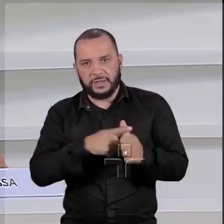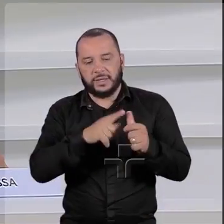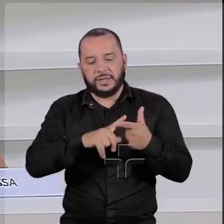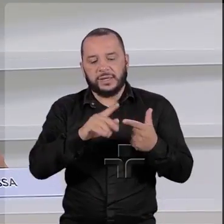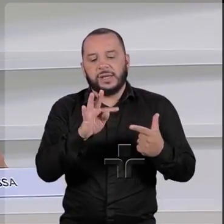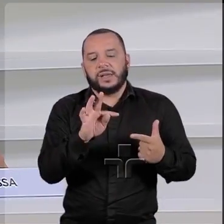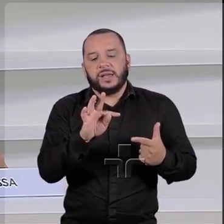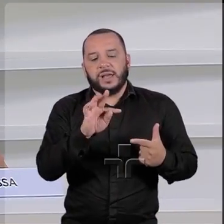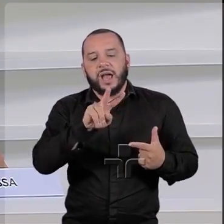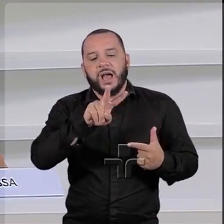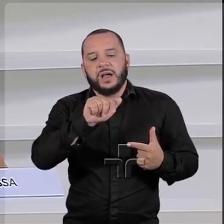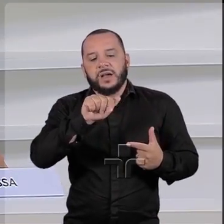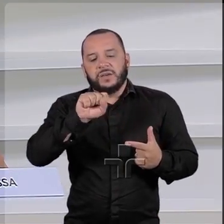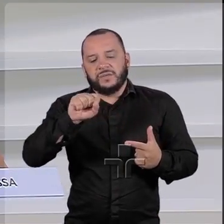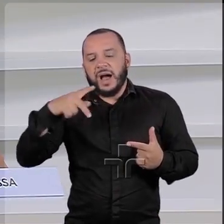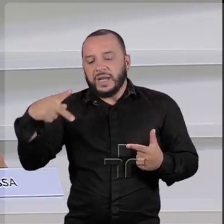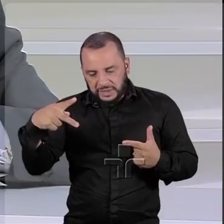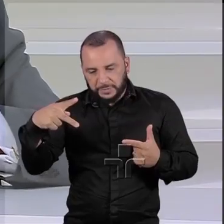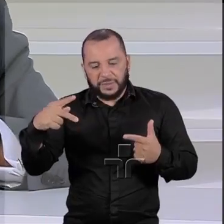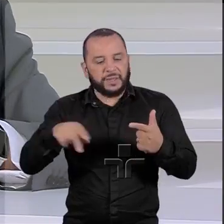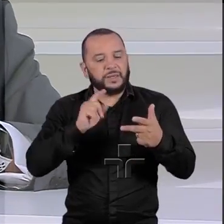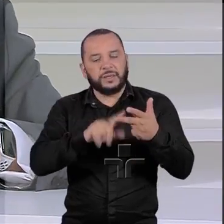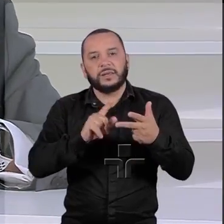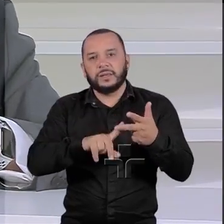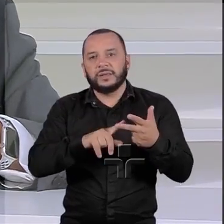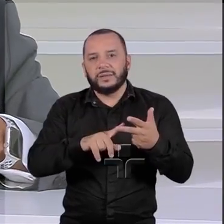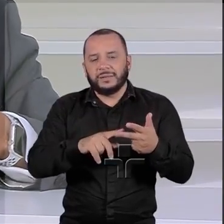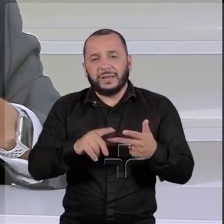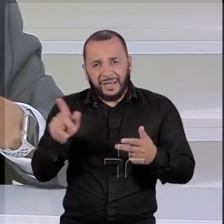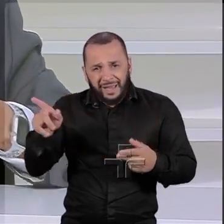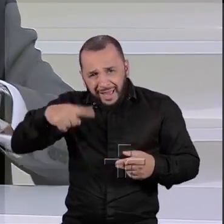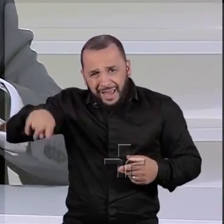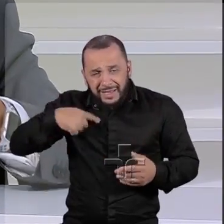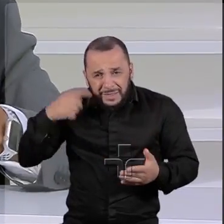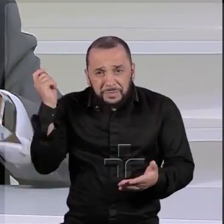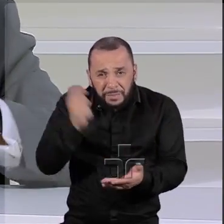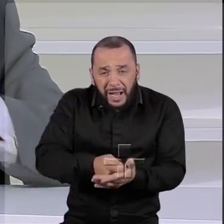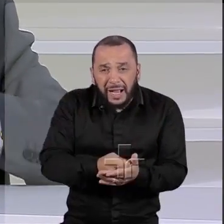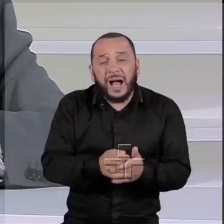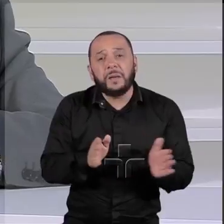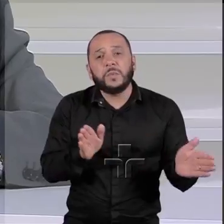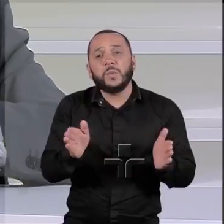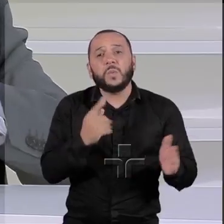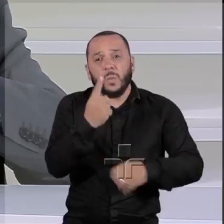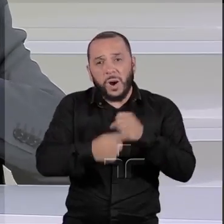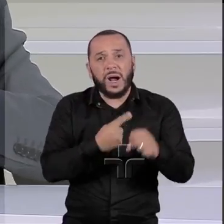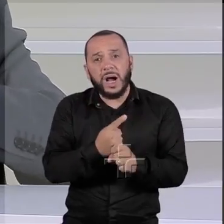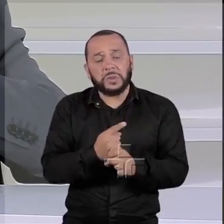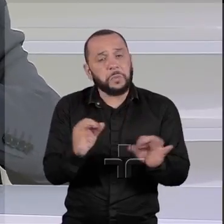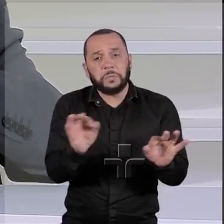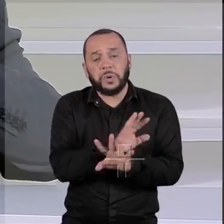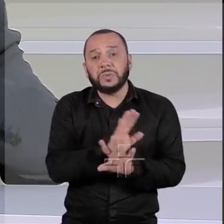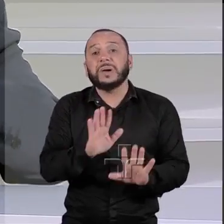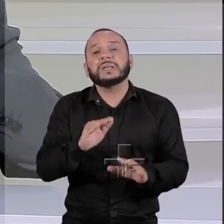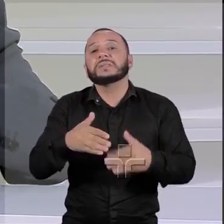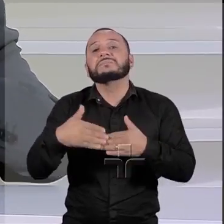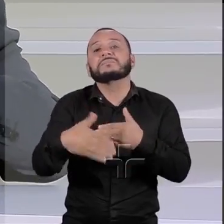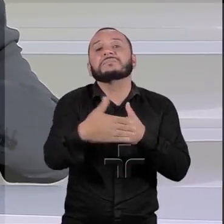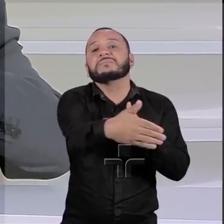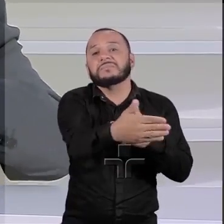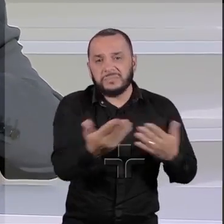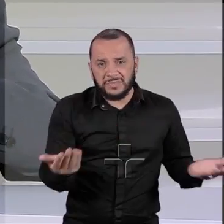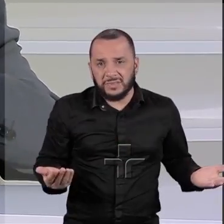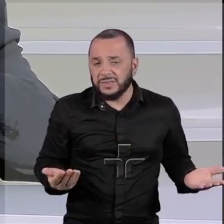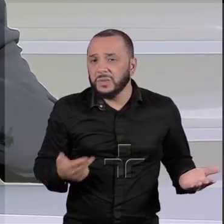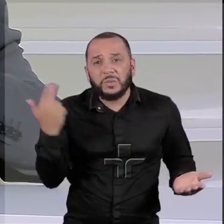né? VASP. Então, essas mentiras, elas prosperaram. Eu acho que é hora de se preparar para